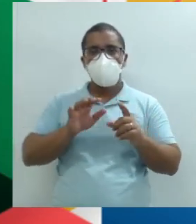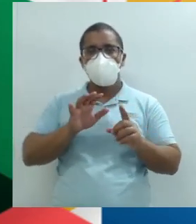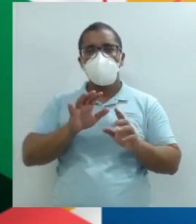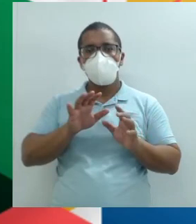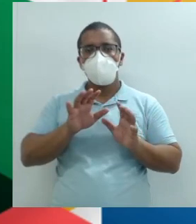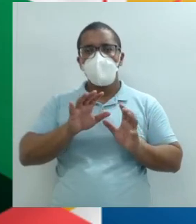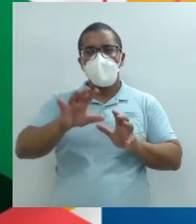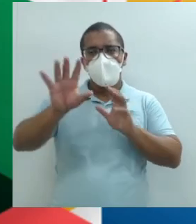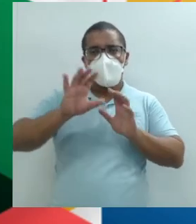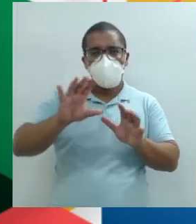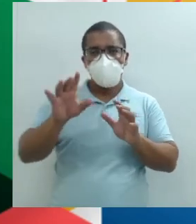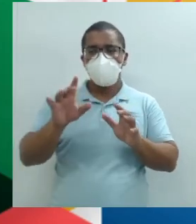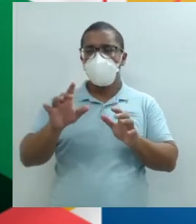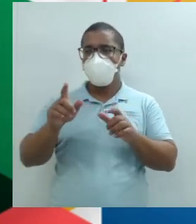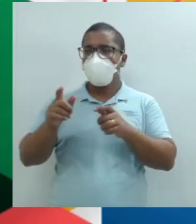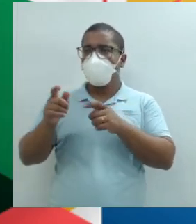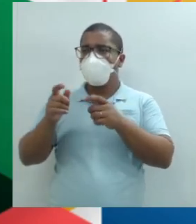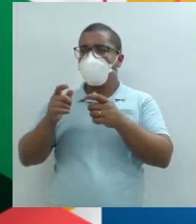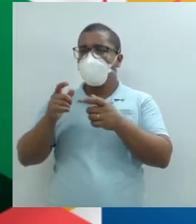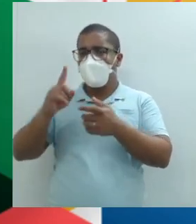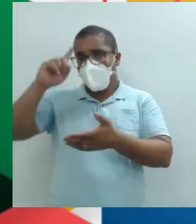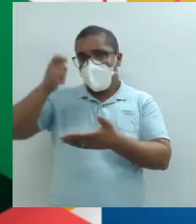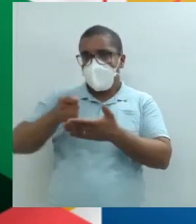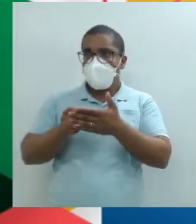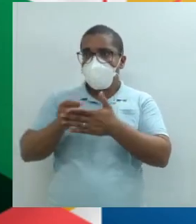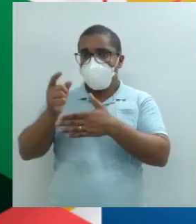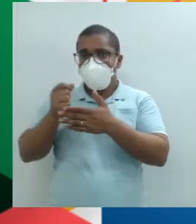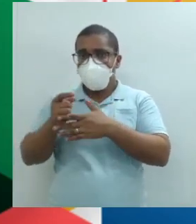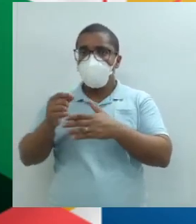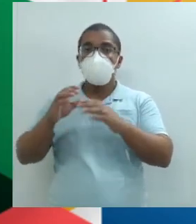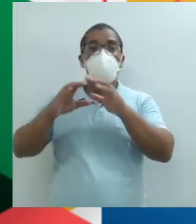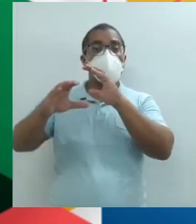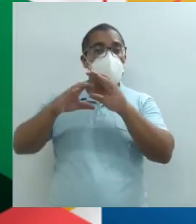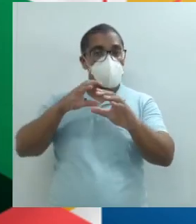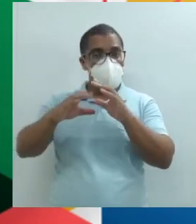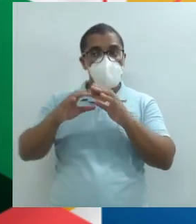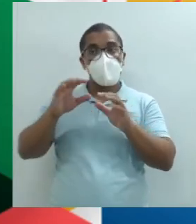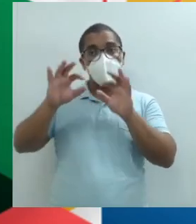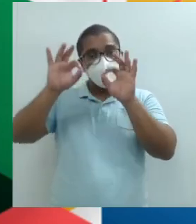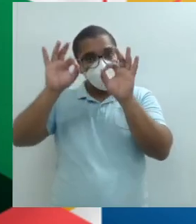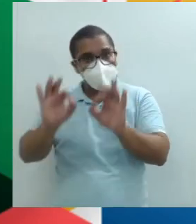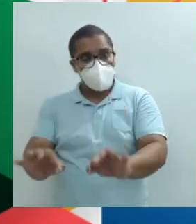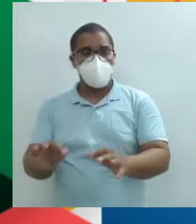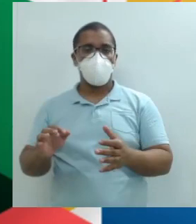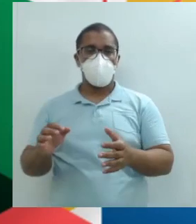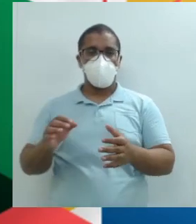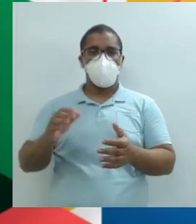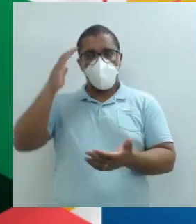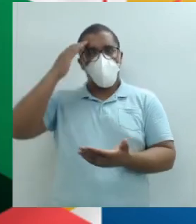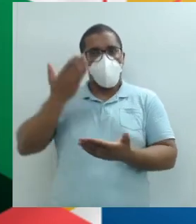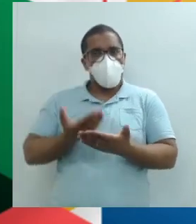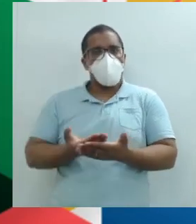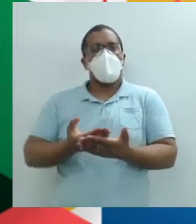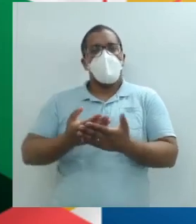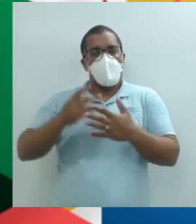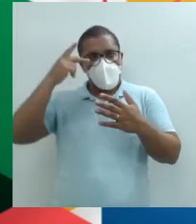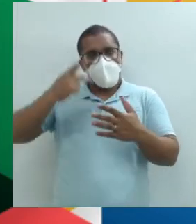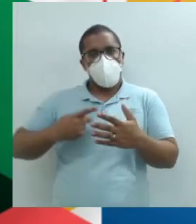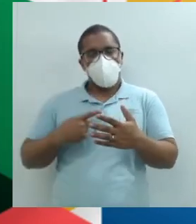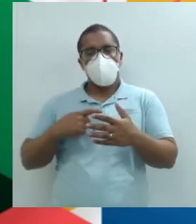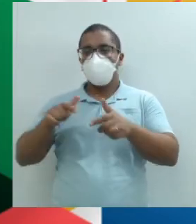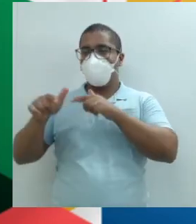social, negociação, comunicação assertiva, confiança, trabalho